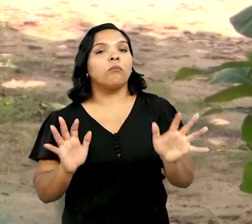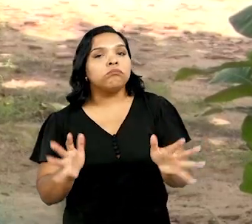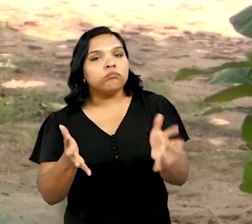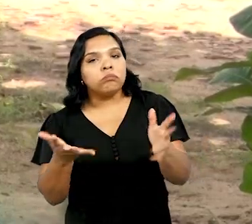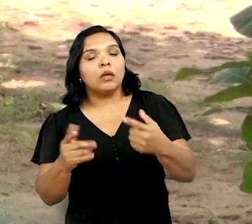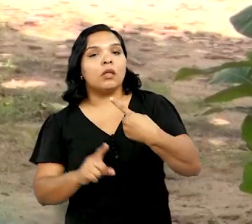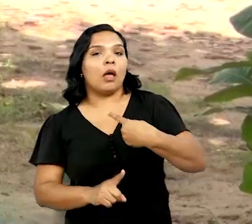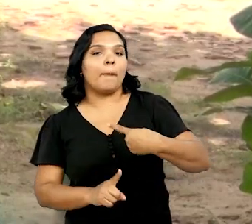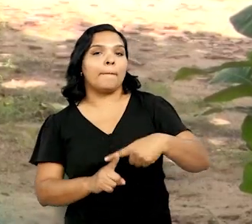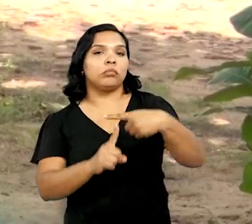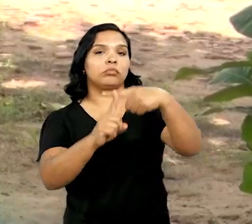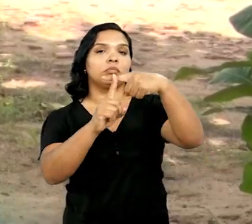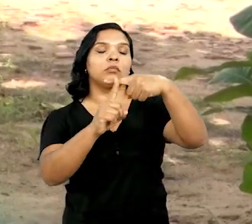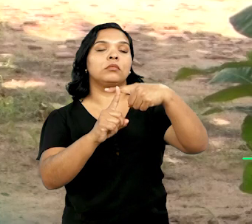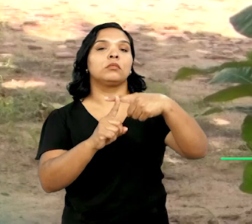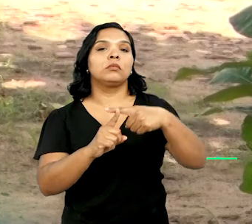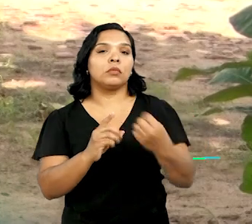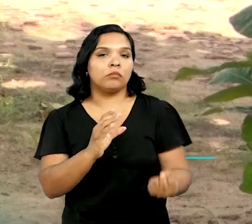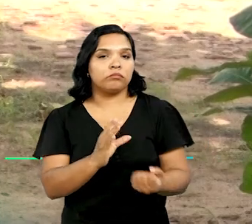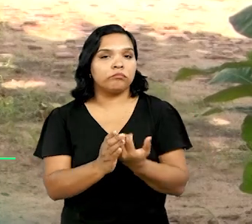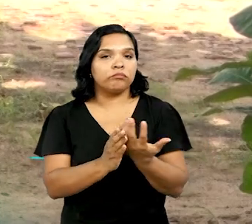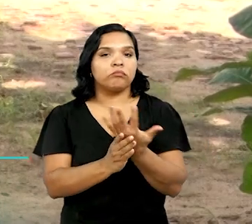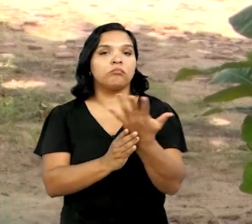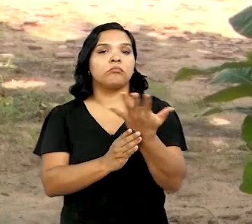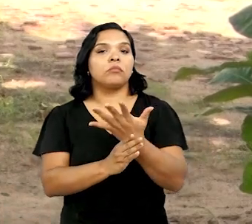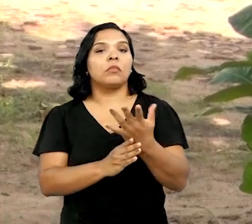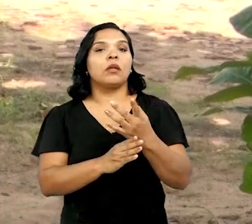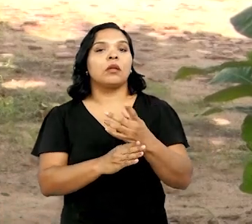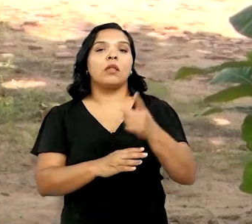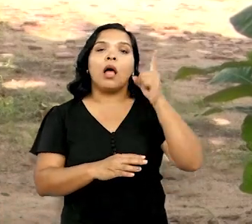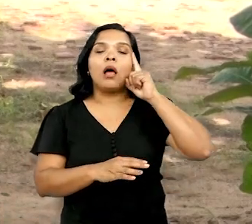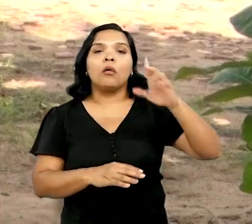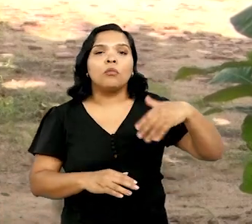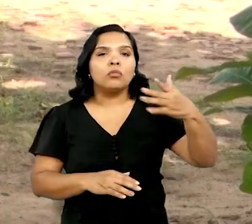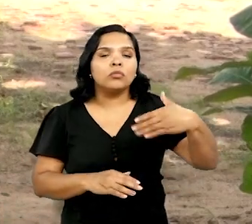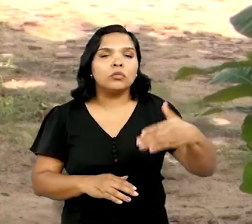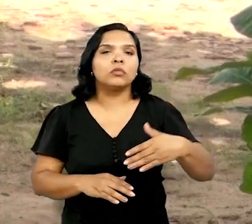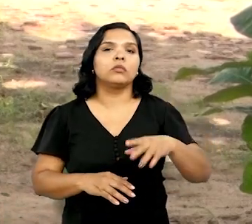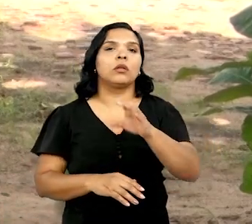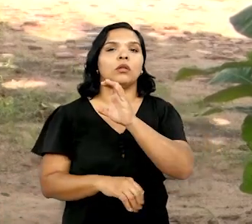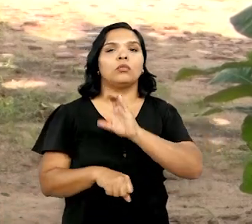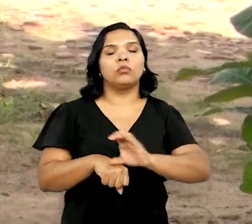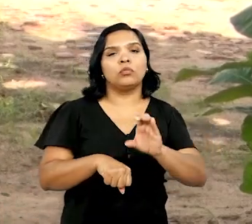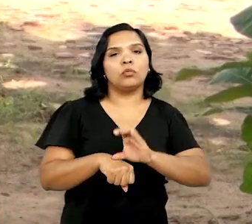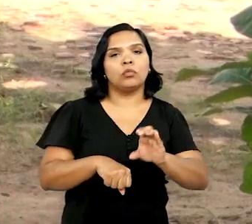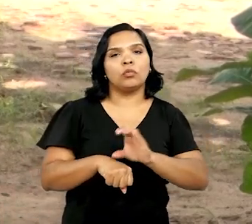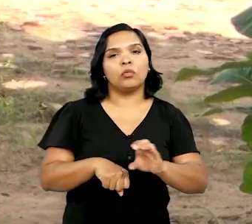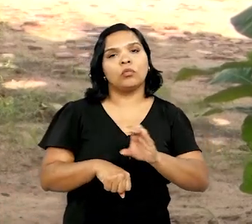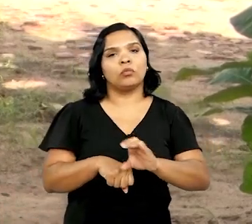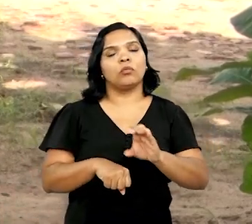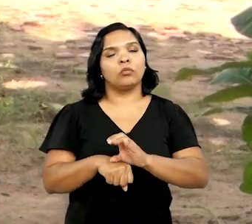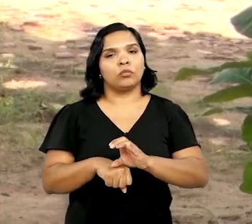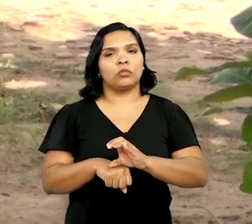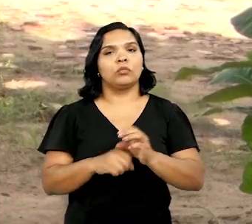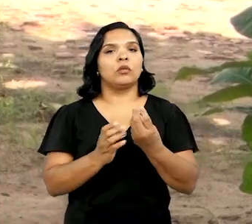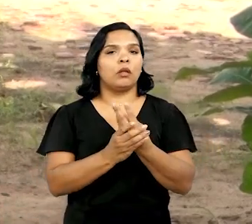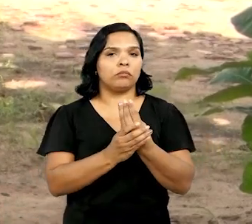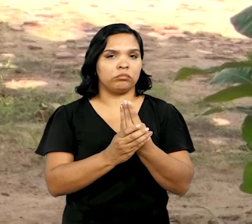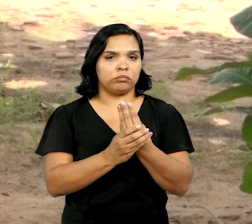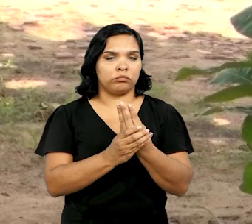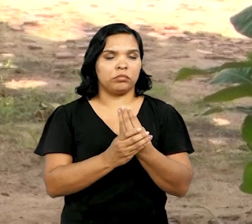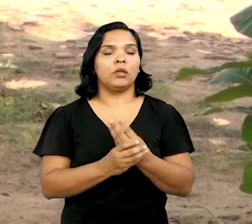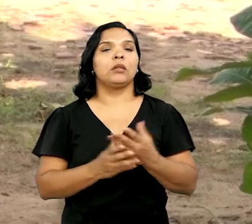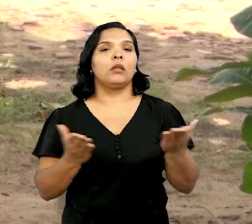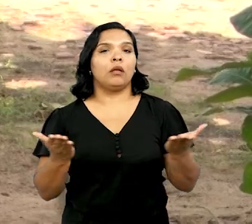da produtividade na agricultura familiar faz parte da rotina do curso de Engenharia Agronômica da Universidade do Estado